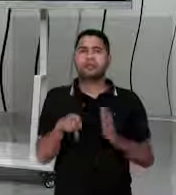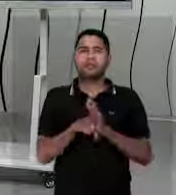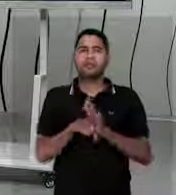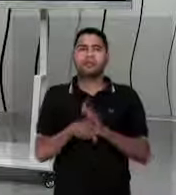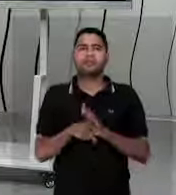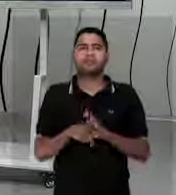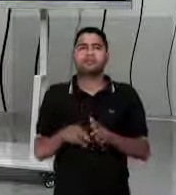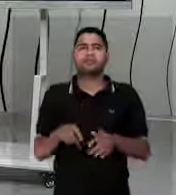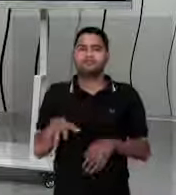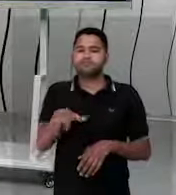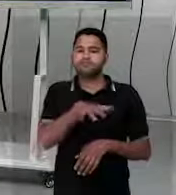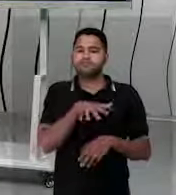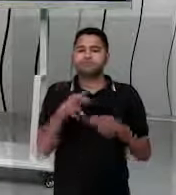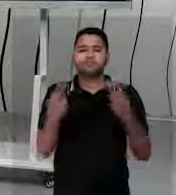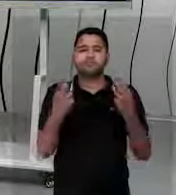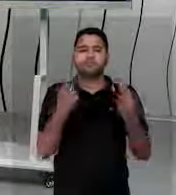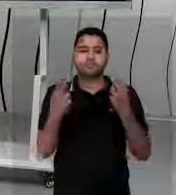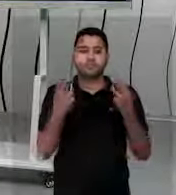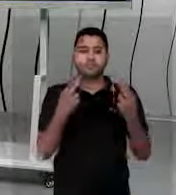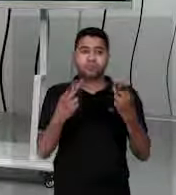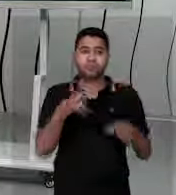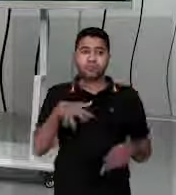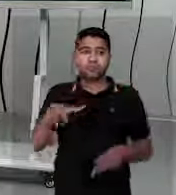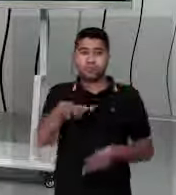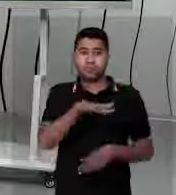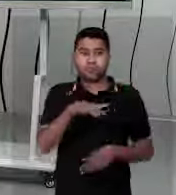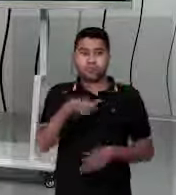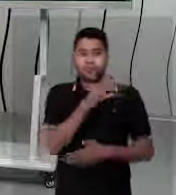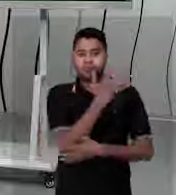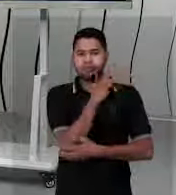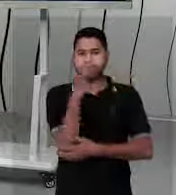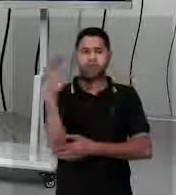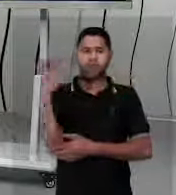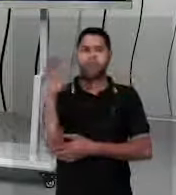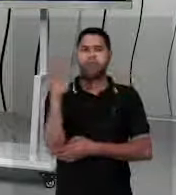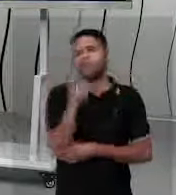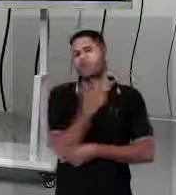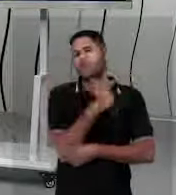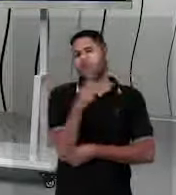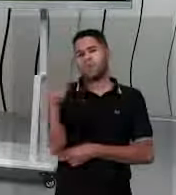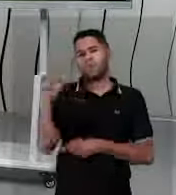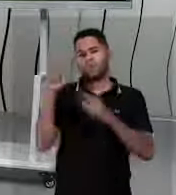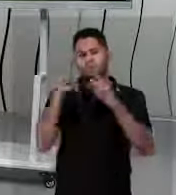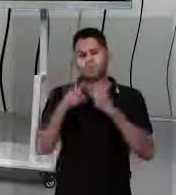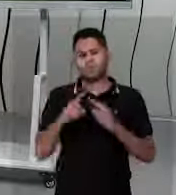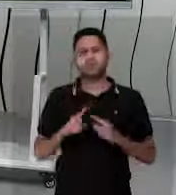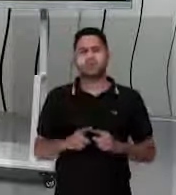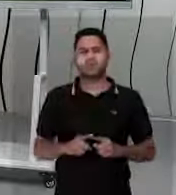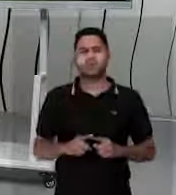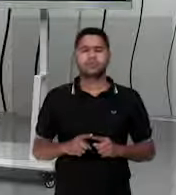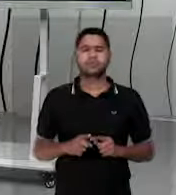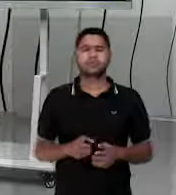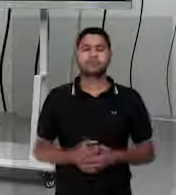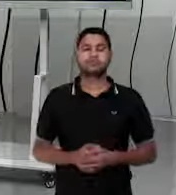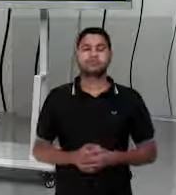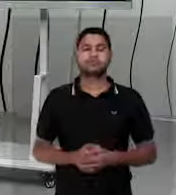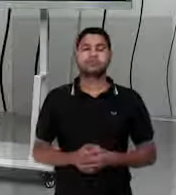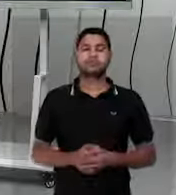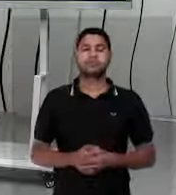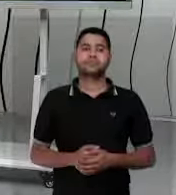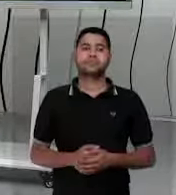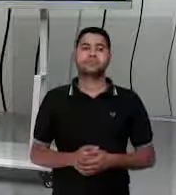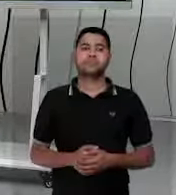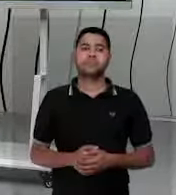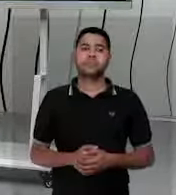no meio urbano, porque no ambiente silvestre são outros tipos de reservatórios, né? Mas ela